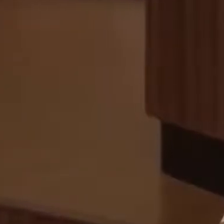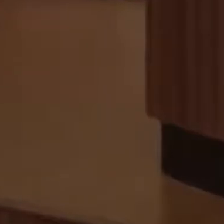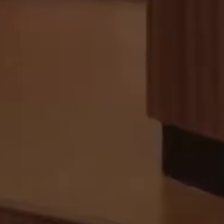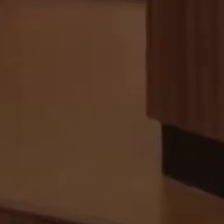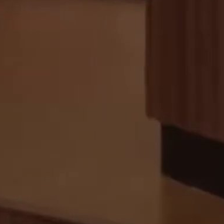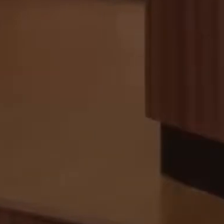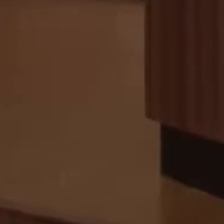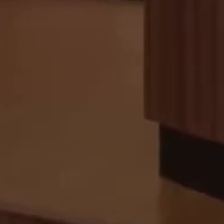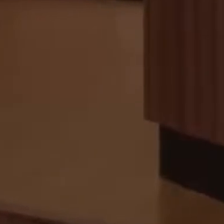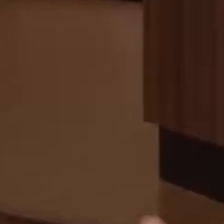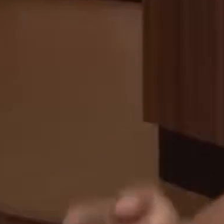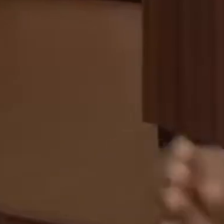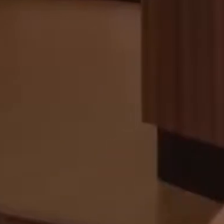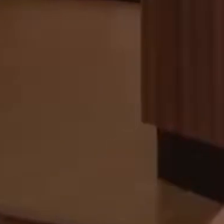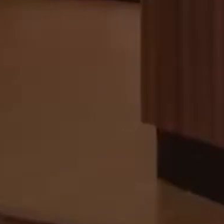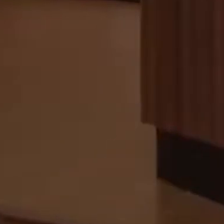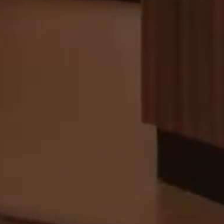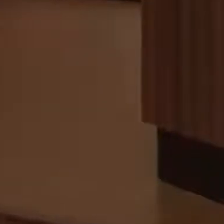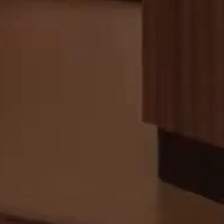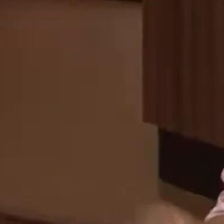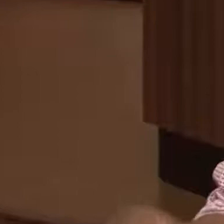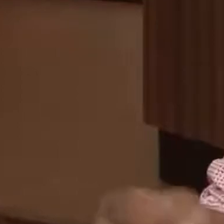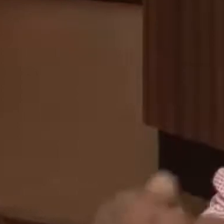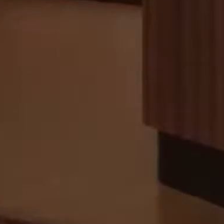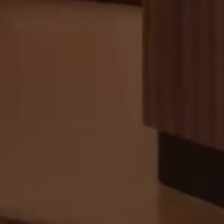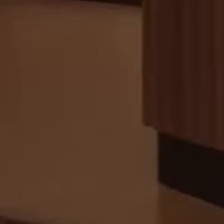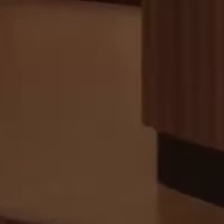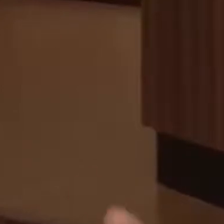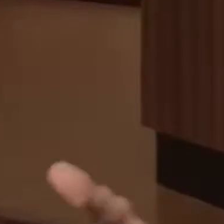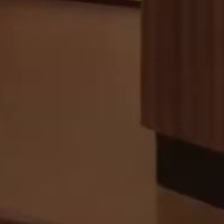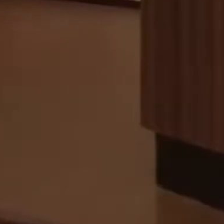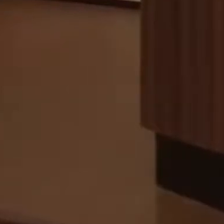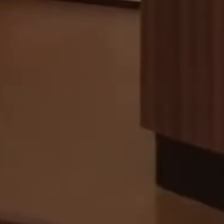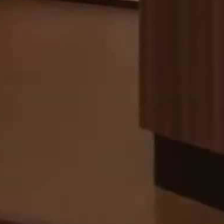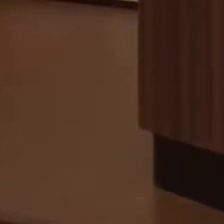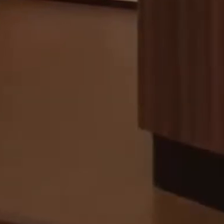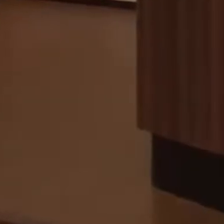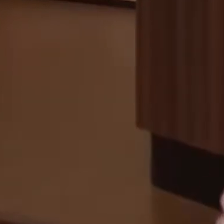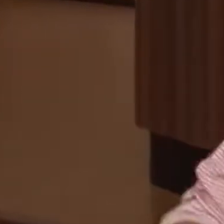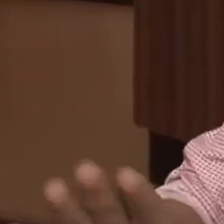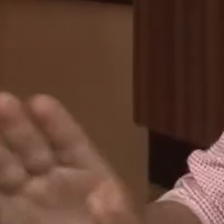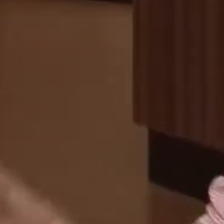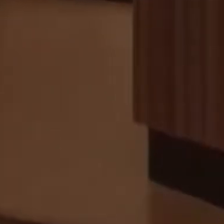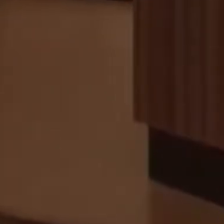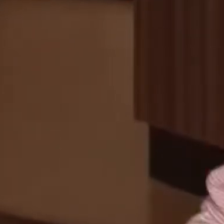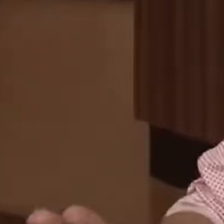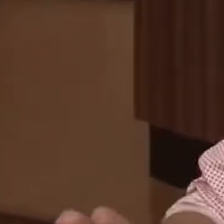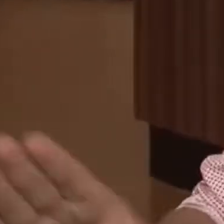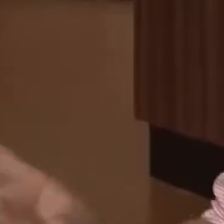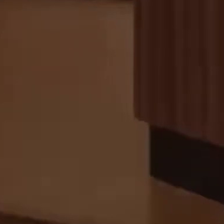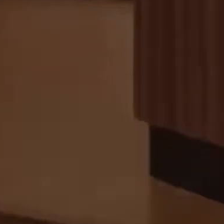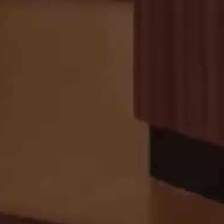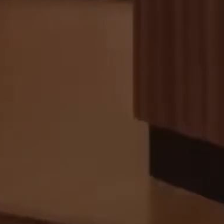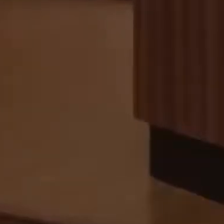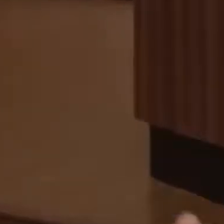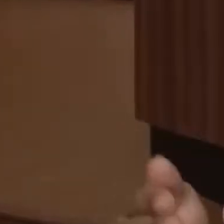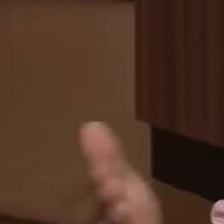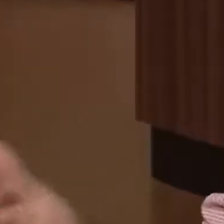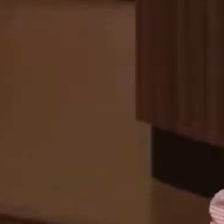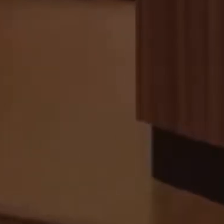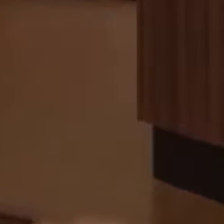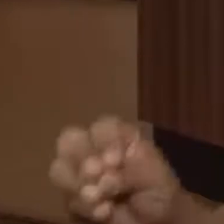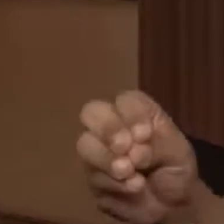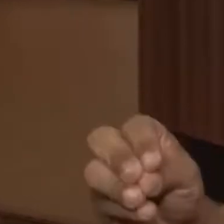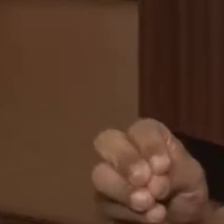Mas há de se destacar que antes do Carnaval já houve aqui uma apresentação do Código, né, de maneira